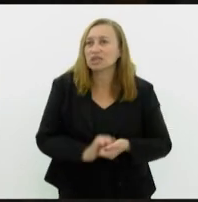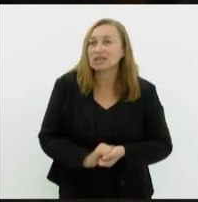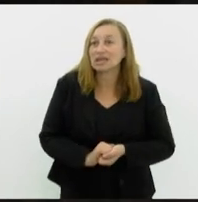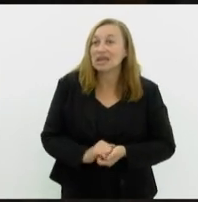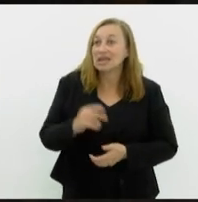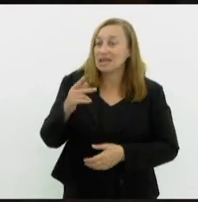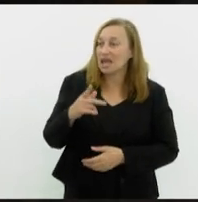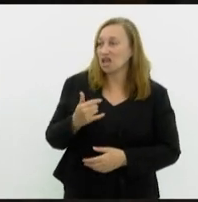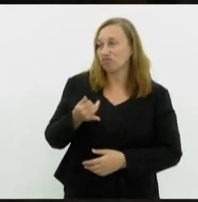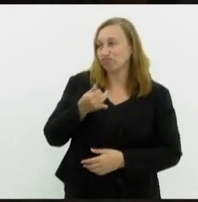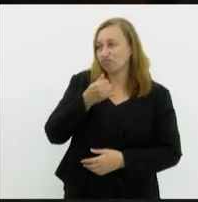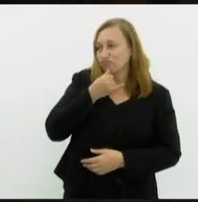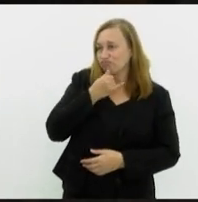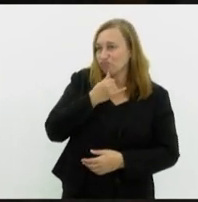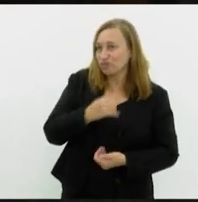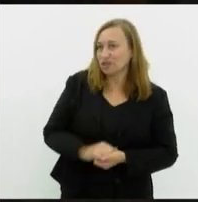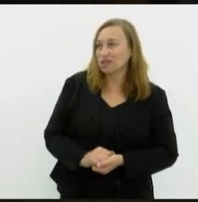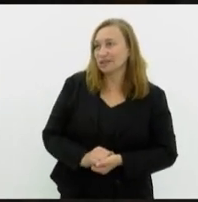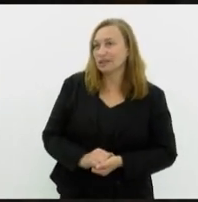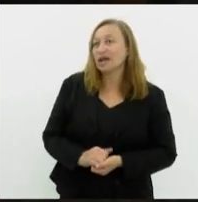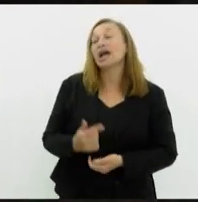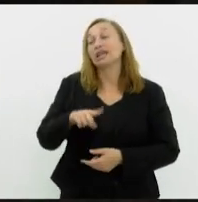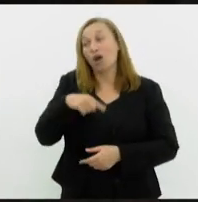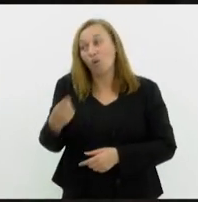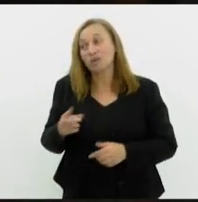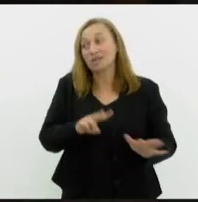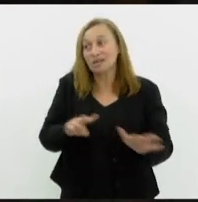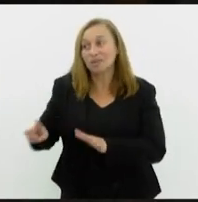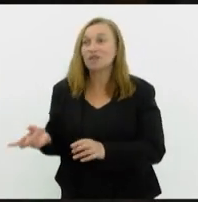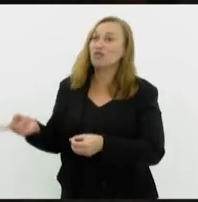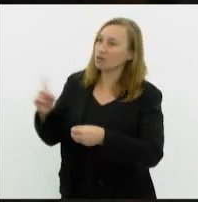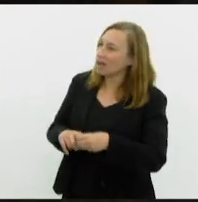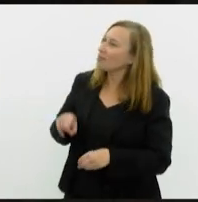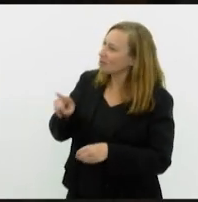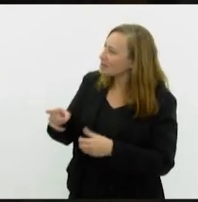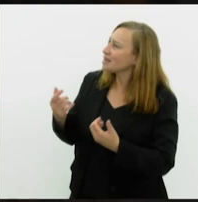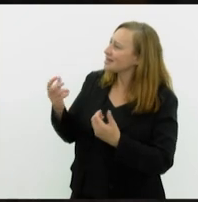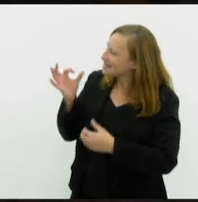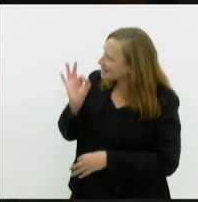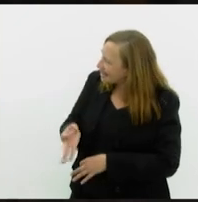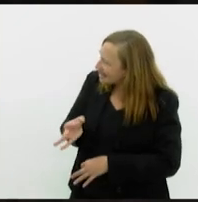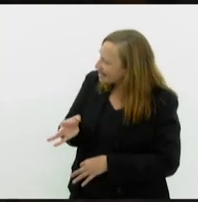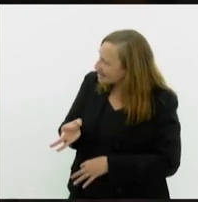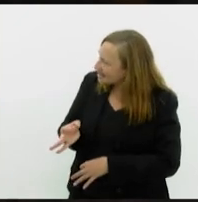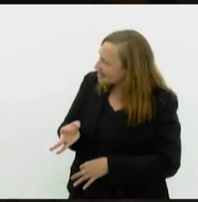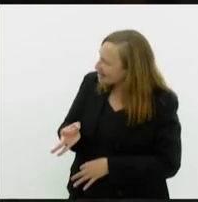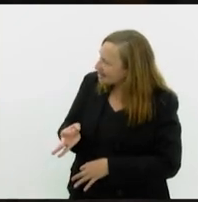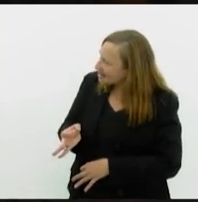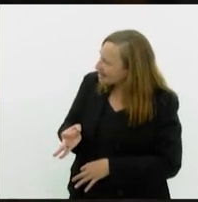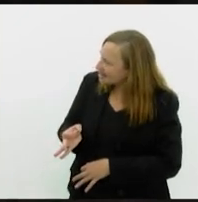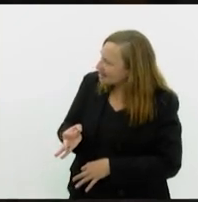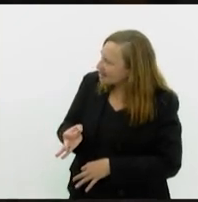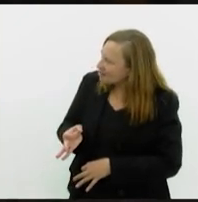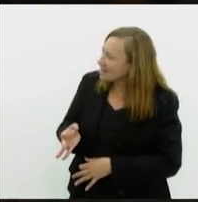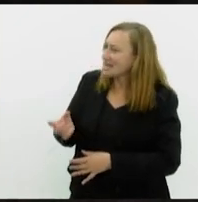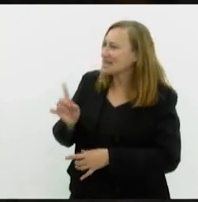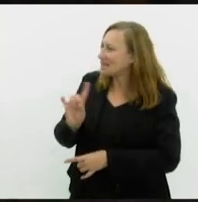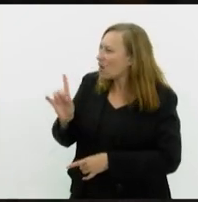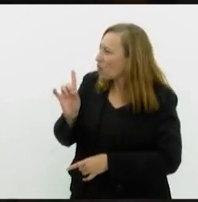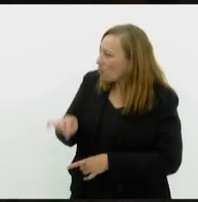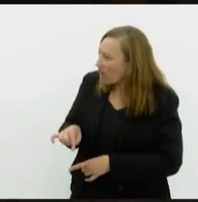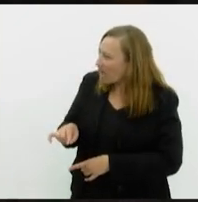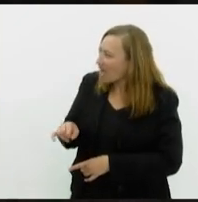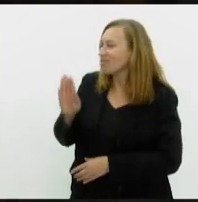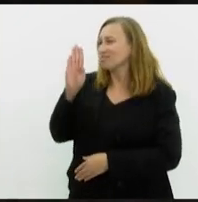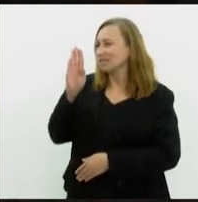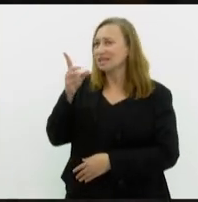não ficava satisfeito com isso. Na outra semana ele voltava. Mas você tem certeza que você não é